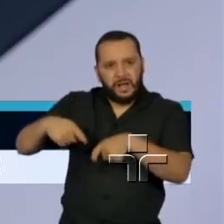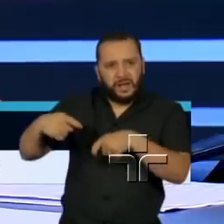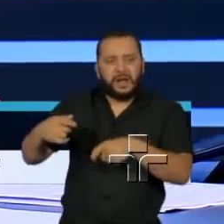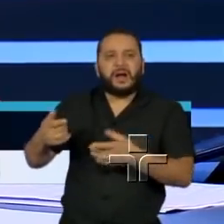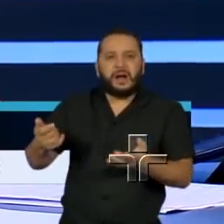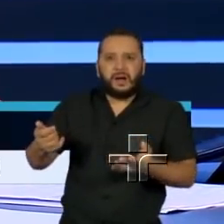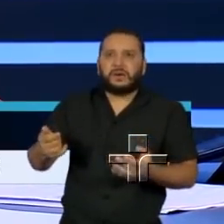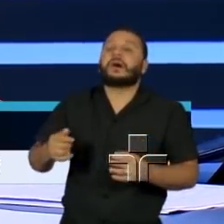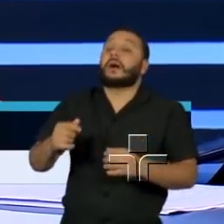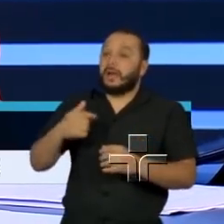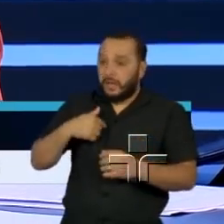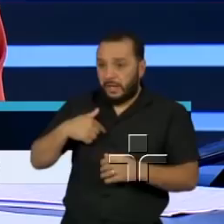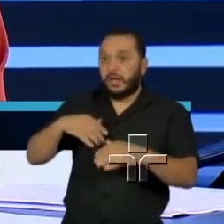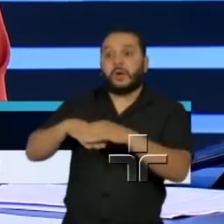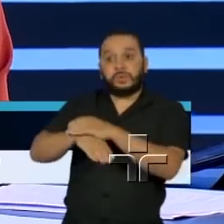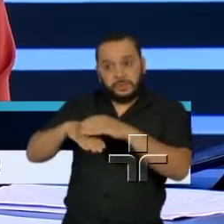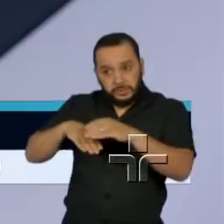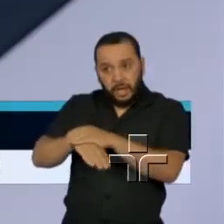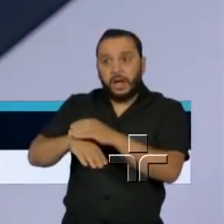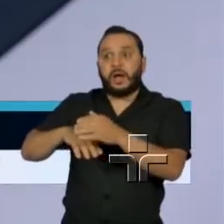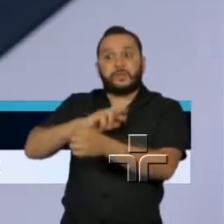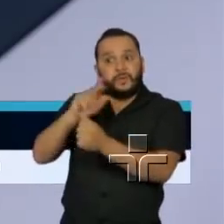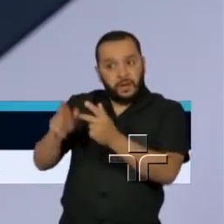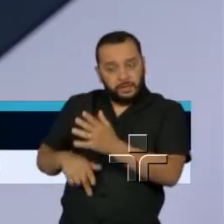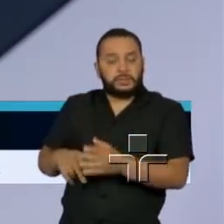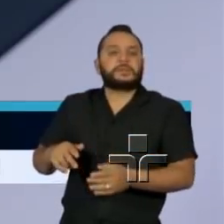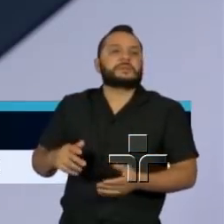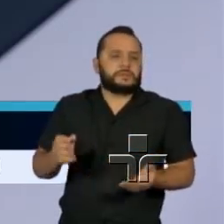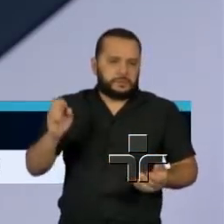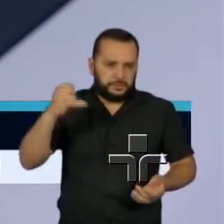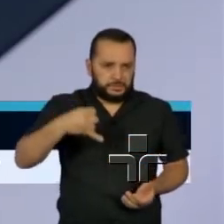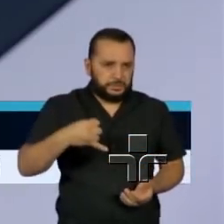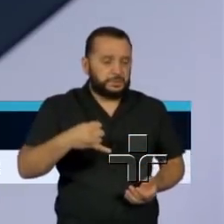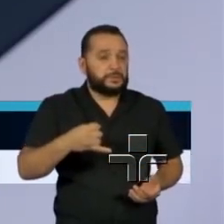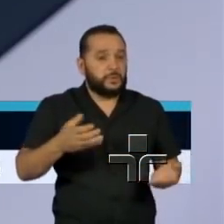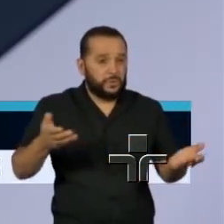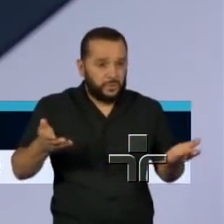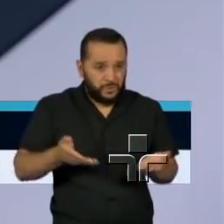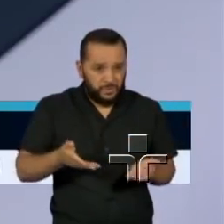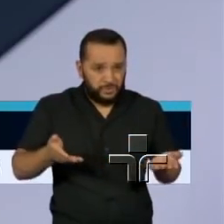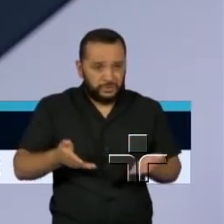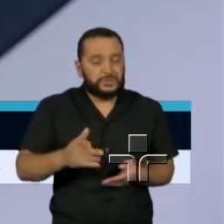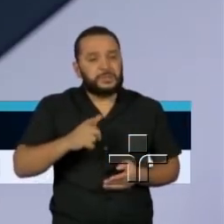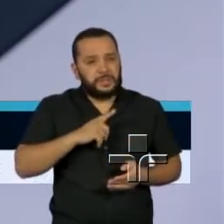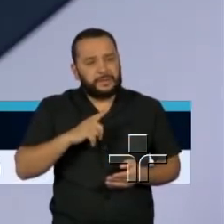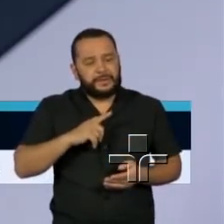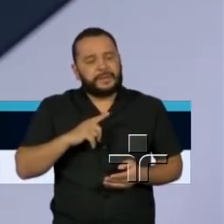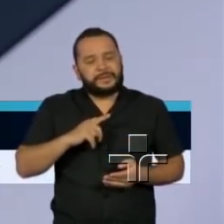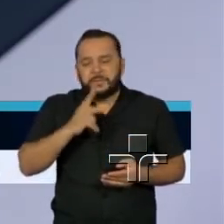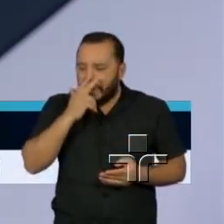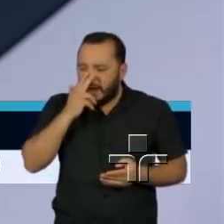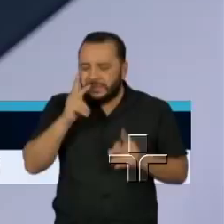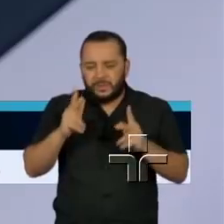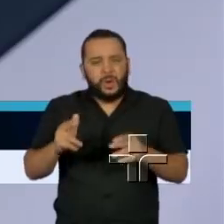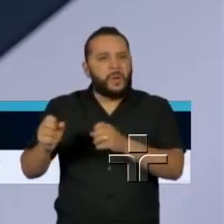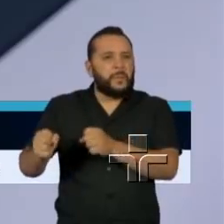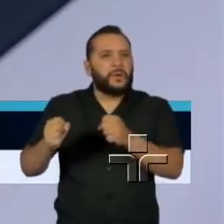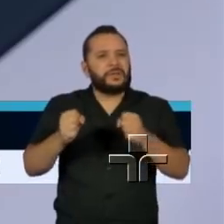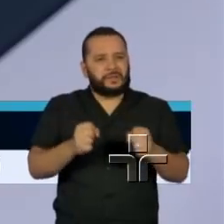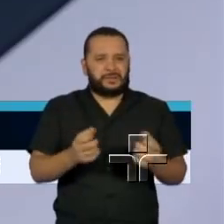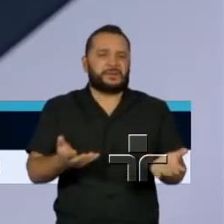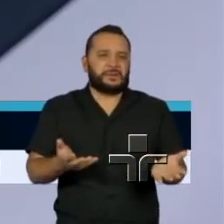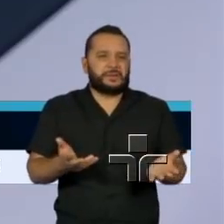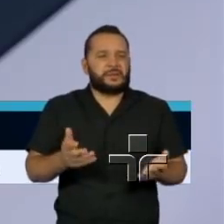calçados, autopeças, tem muita coisa. Eles hoje têm um poder, e eu espero que esse poder que eles estão exercendo, a